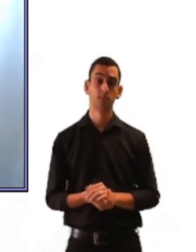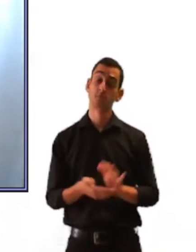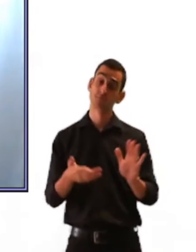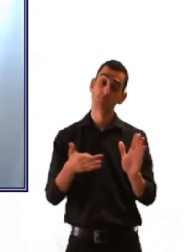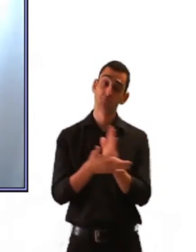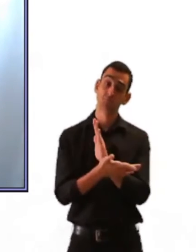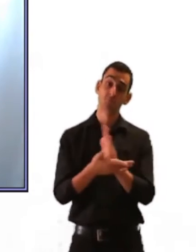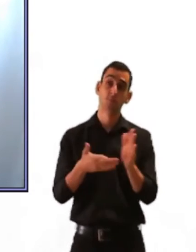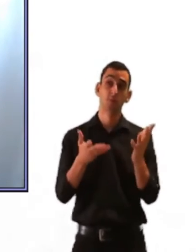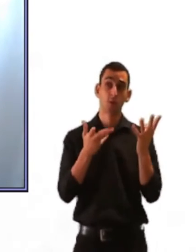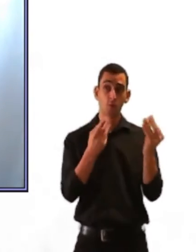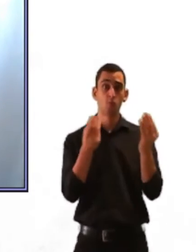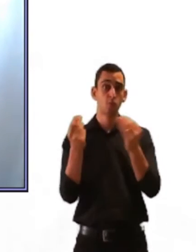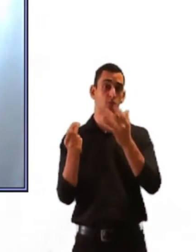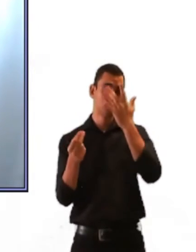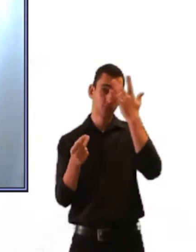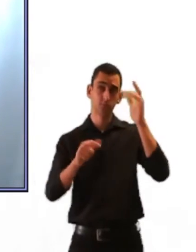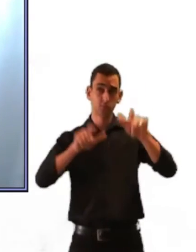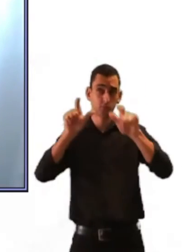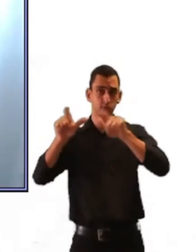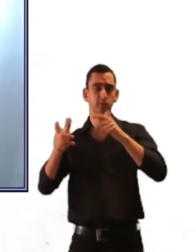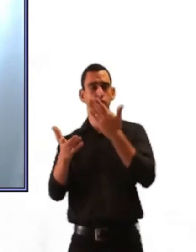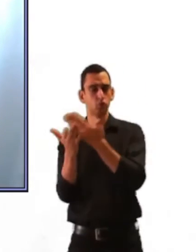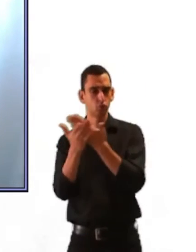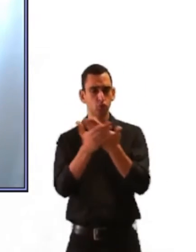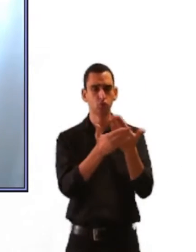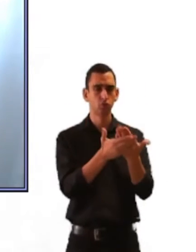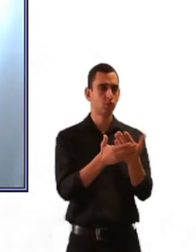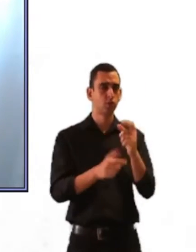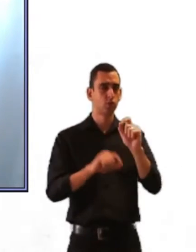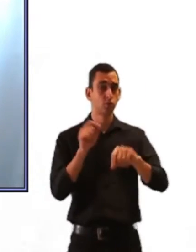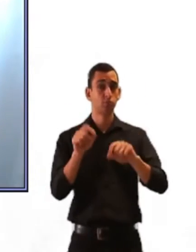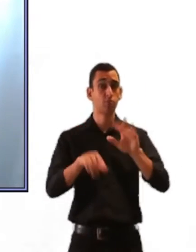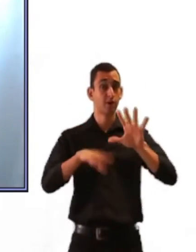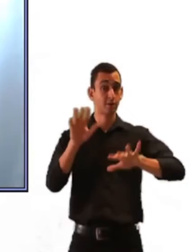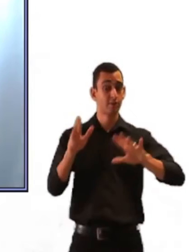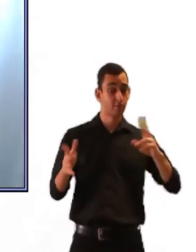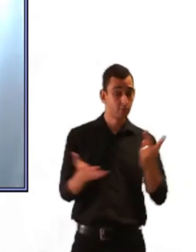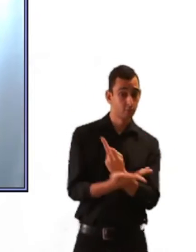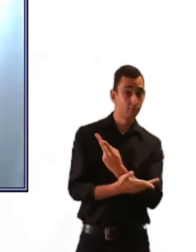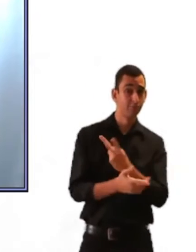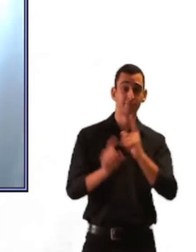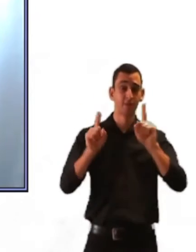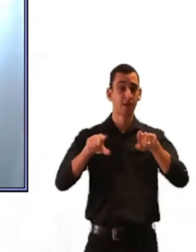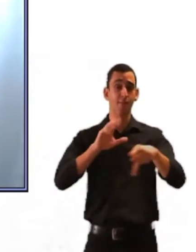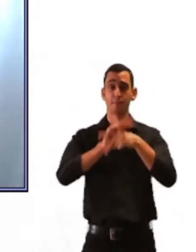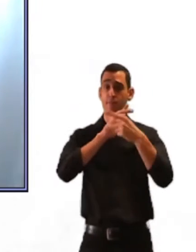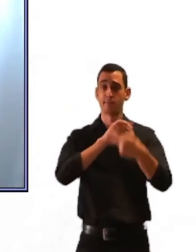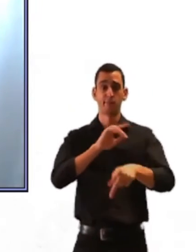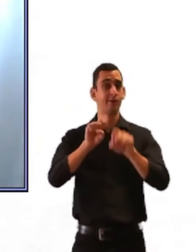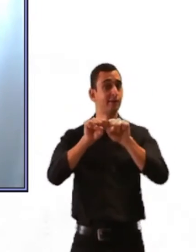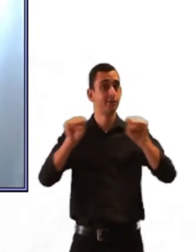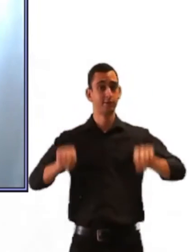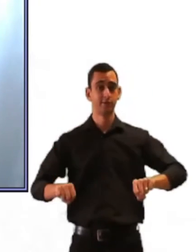para muitos hermeneutas, essa questão do subjetivismo é do sistema, vamos dizer assim. É uma